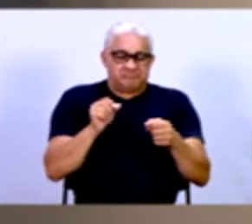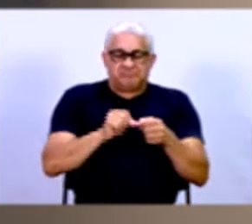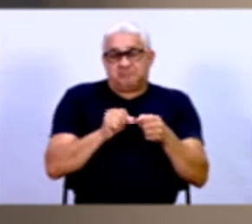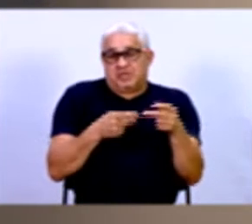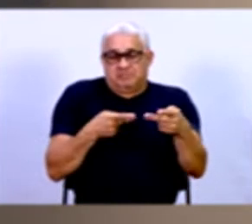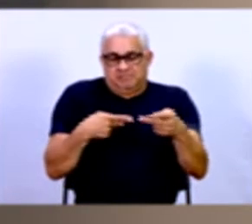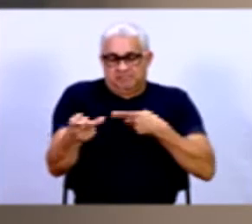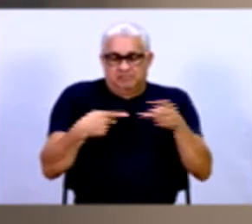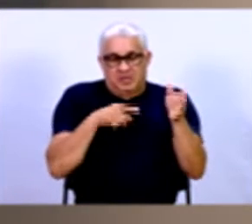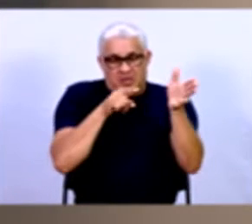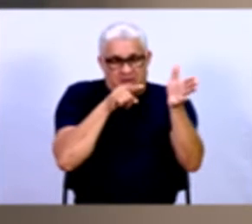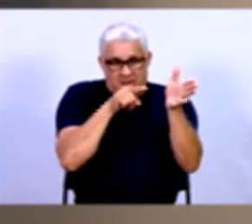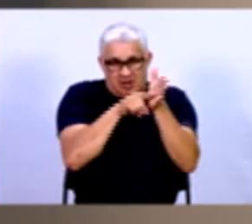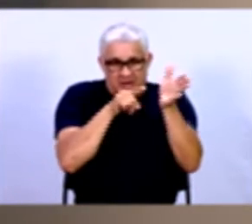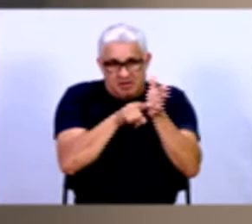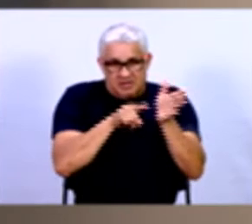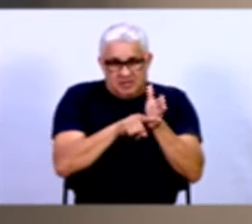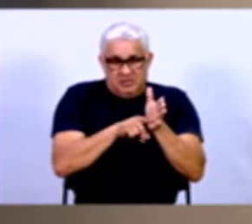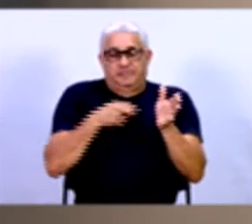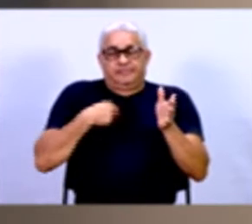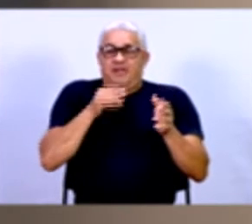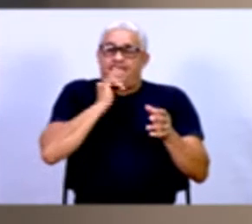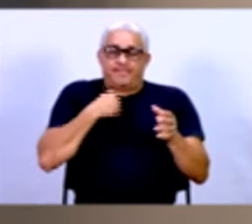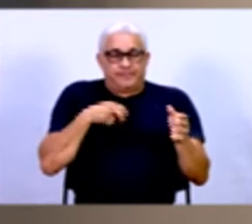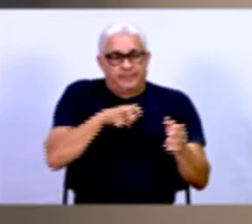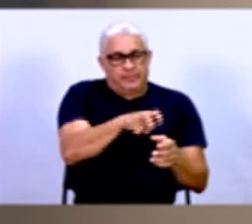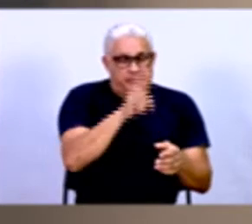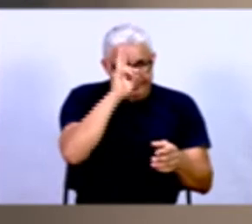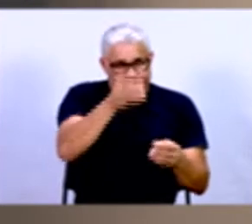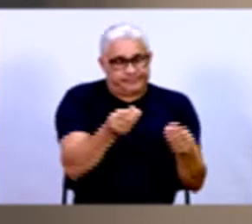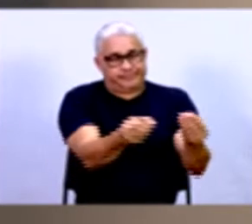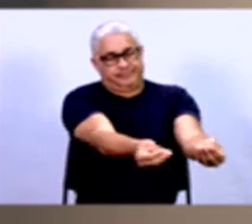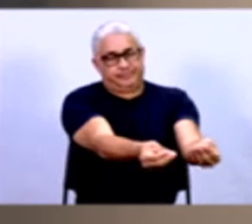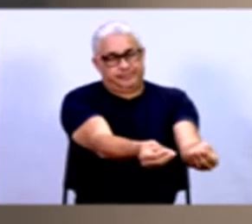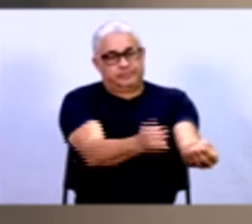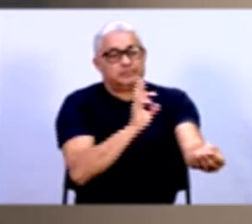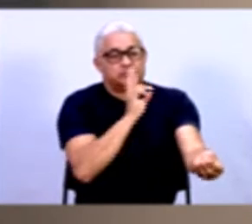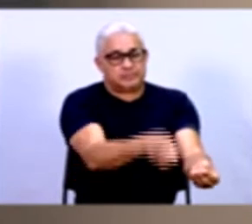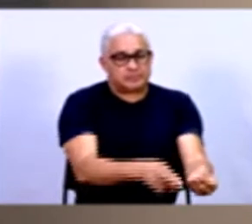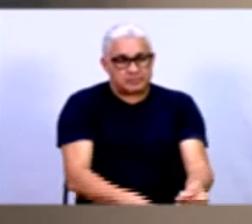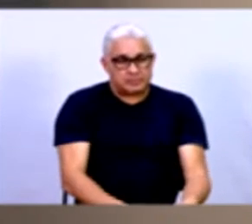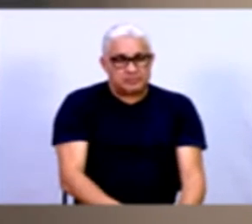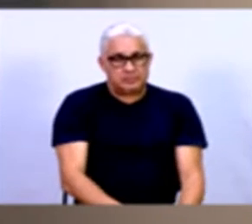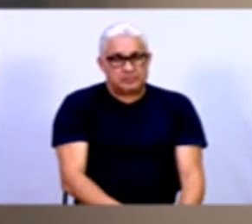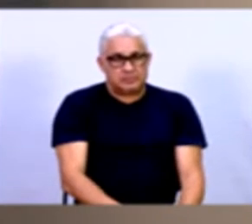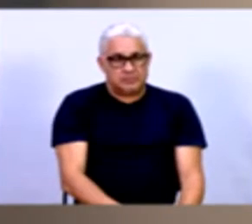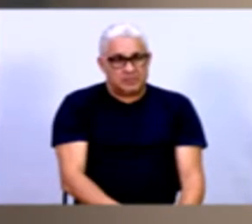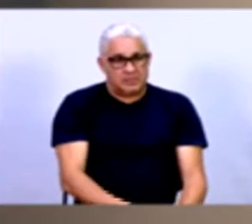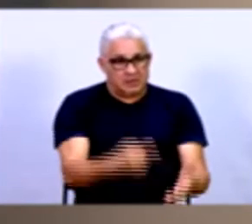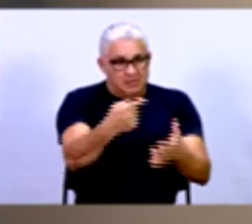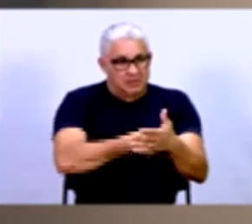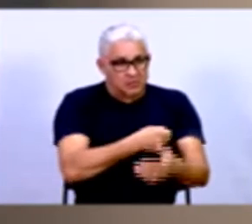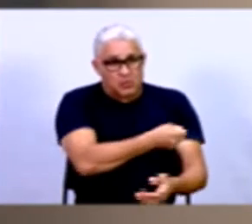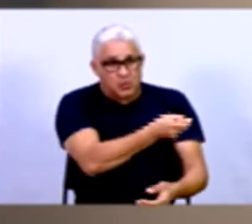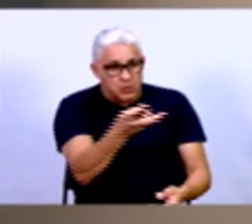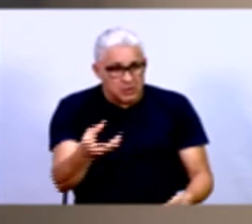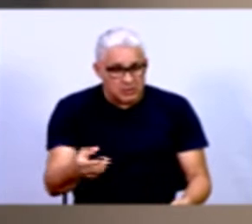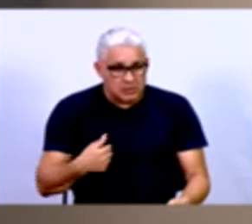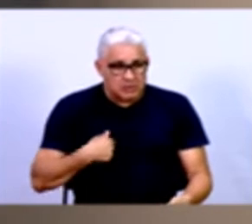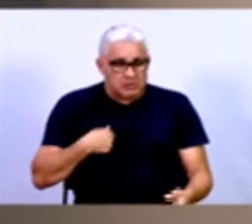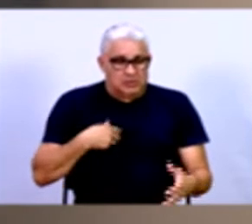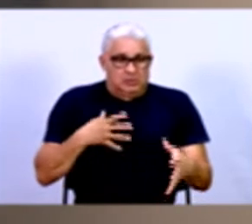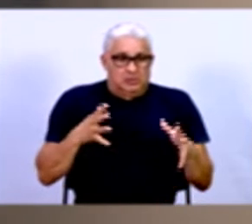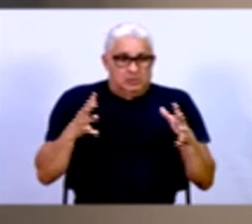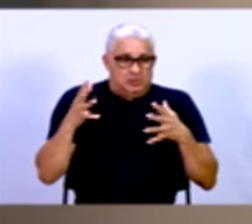um questionário, aí chegar lá, apresentar para o nosso chefe e ele perguntar assim, quanto que vai custar isso? Você não saber responder. Vocês têm que ter uma estimativa